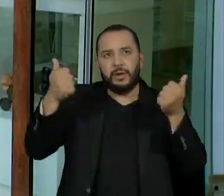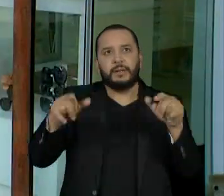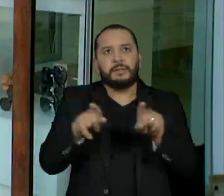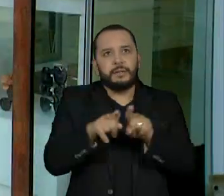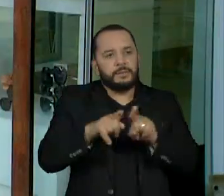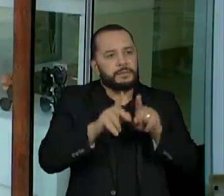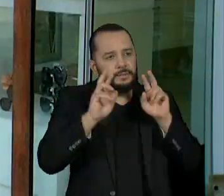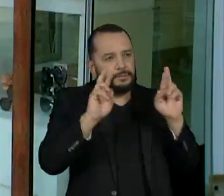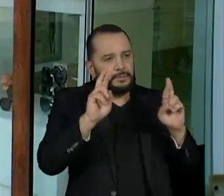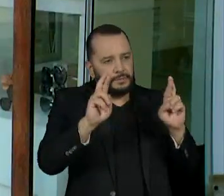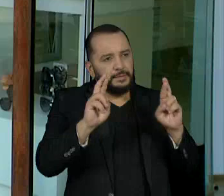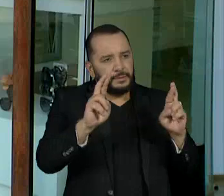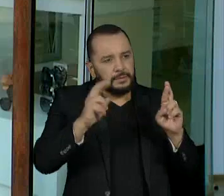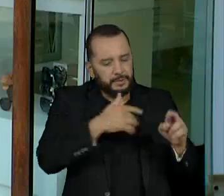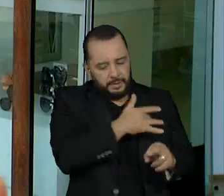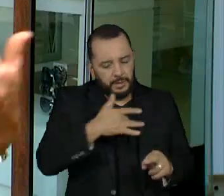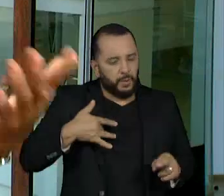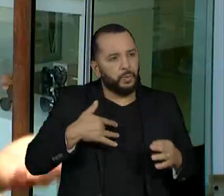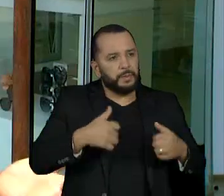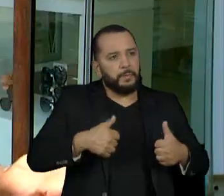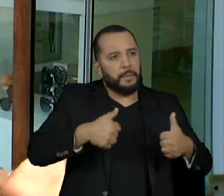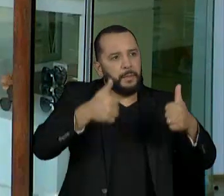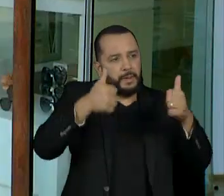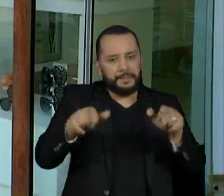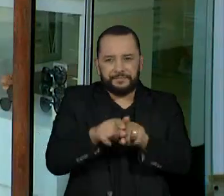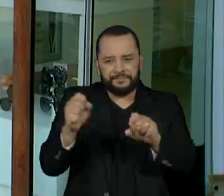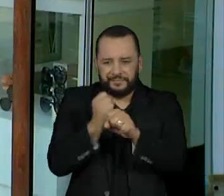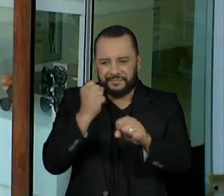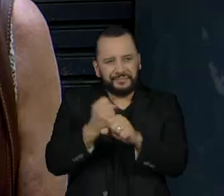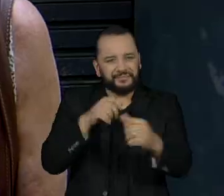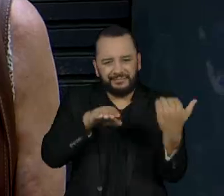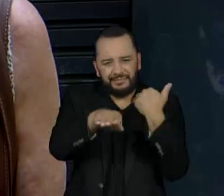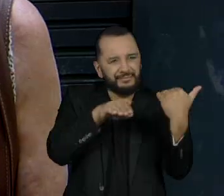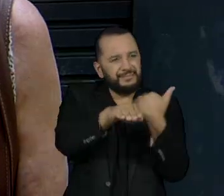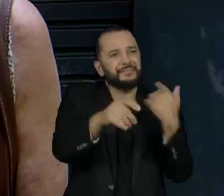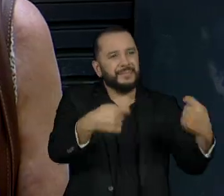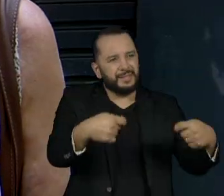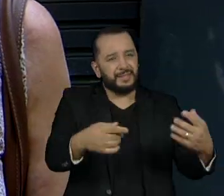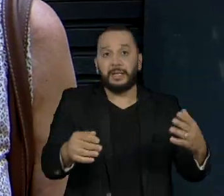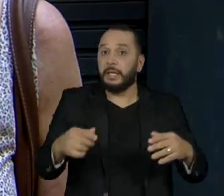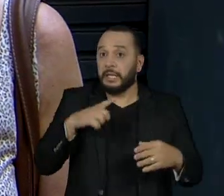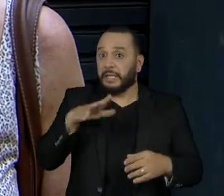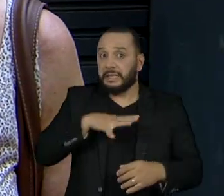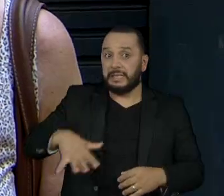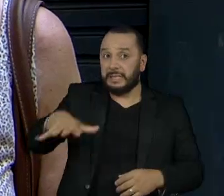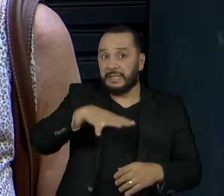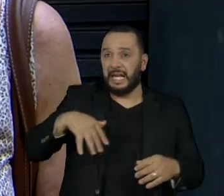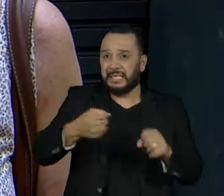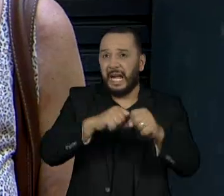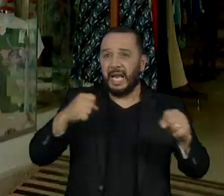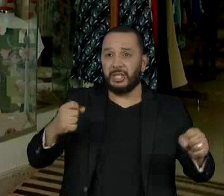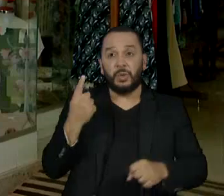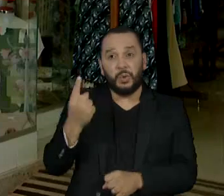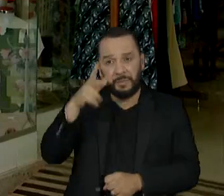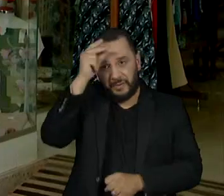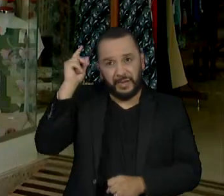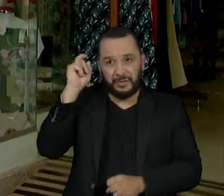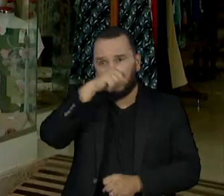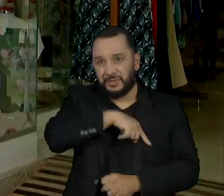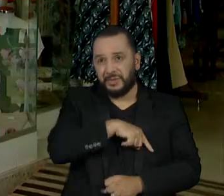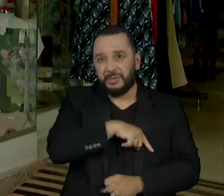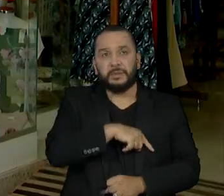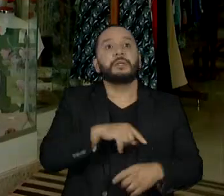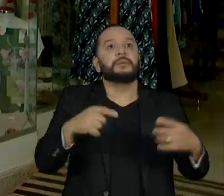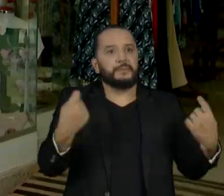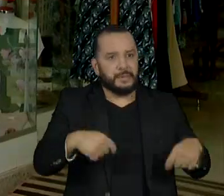a saúde, as estradas que estão um caos, né? A cidade é muito grande só para um prefeito. Nós precisamos